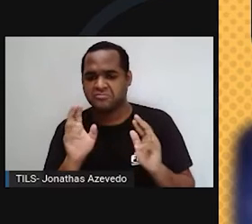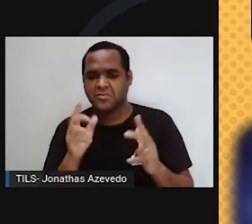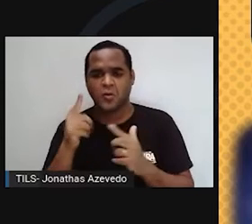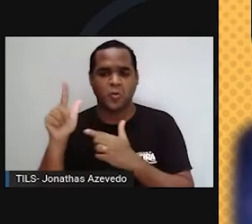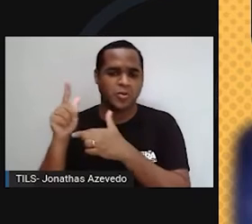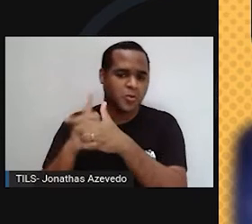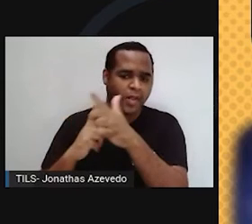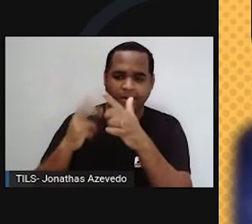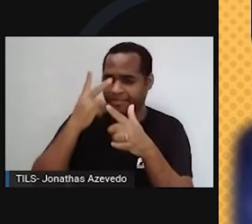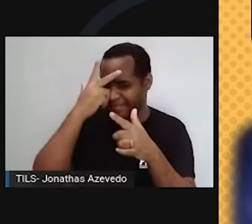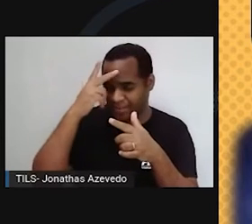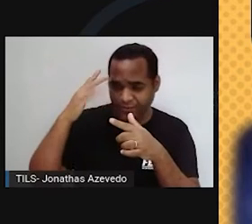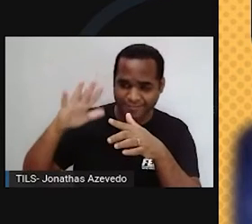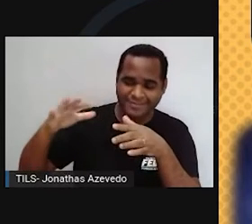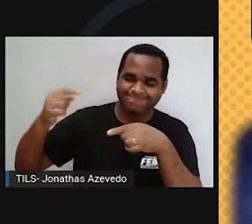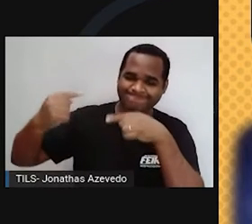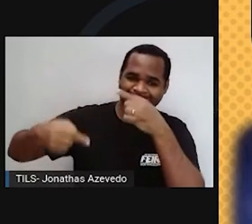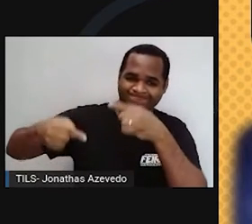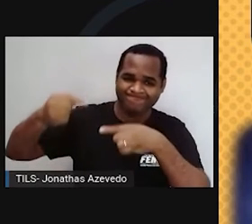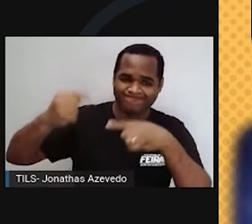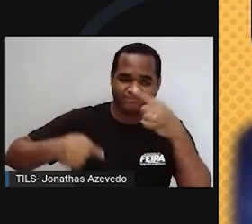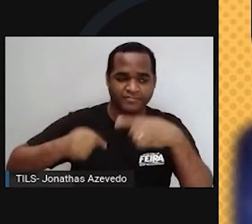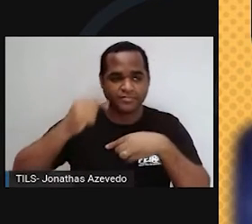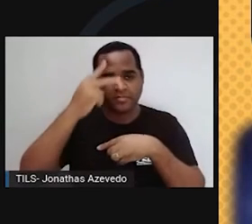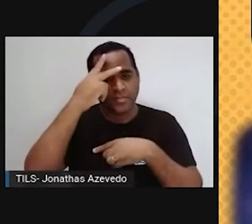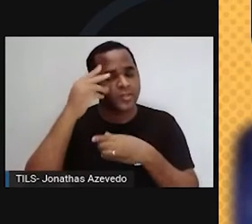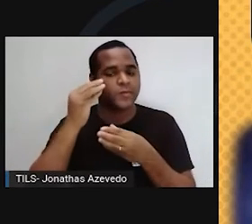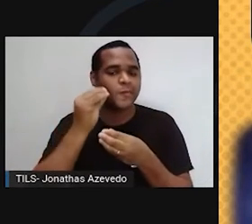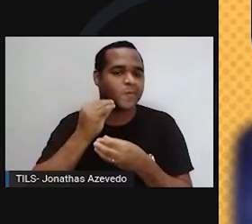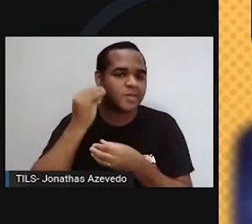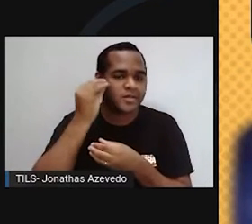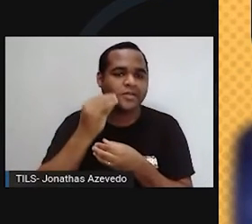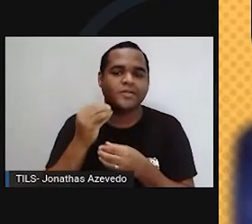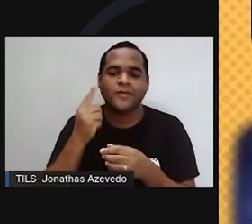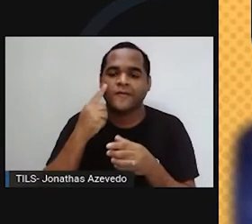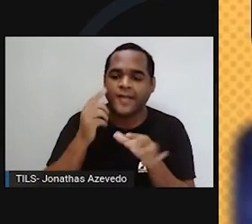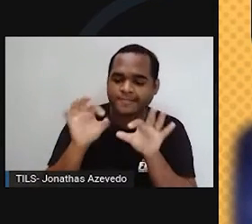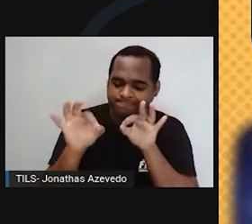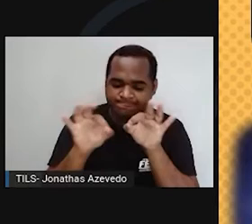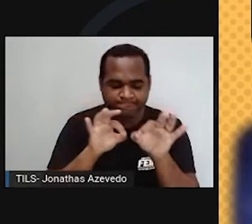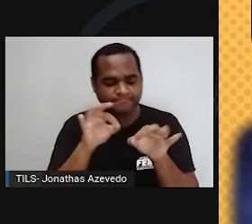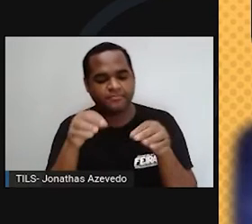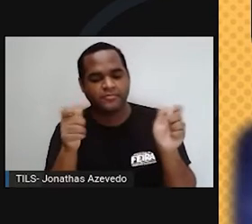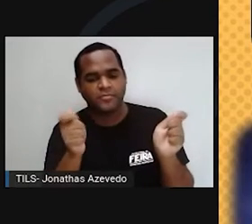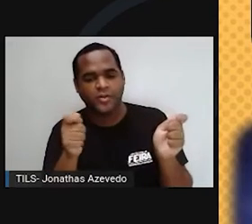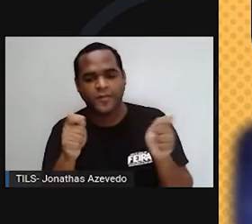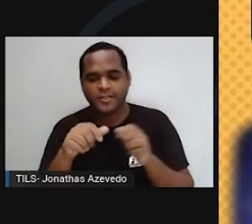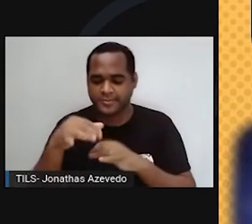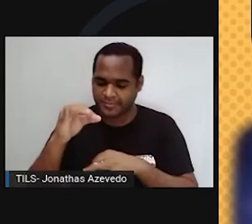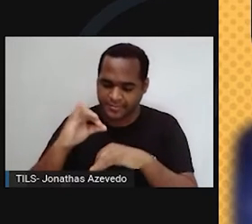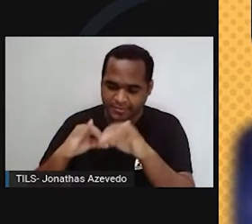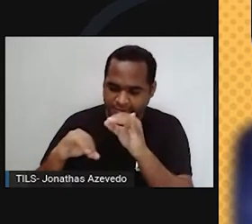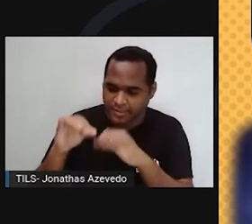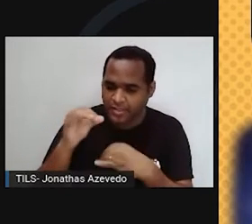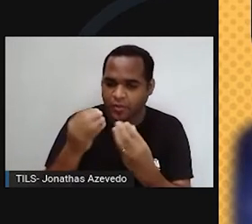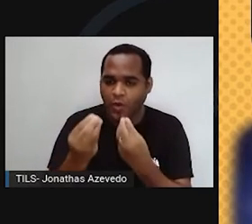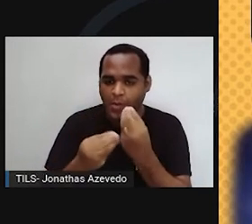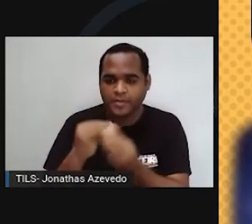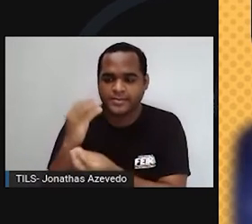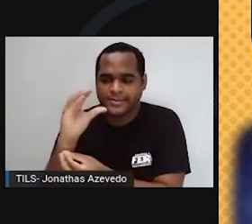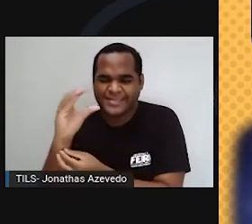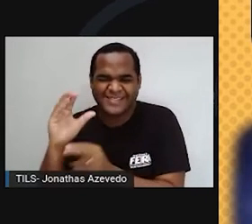em discussão, com argumentos e experimentos sendo realizados que podem alterar os caminhos da